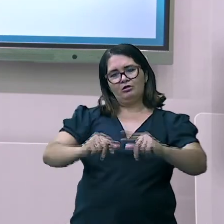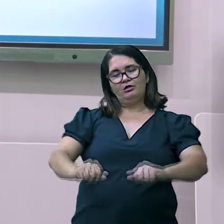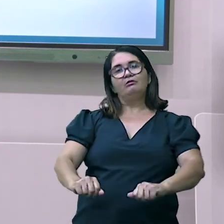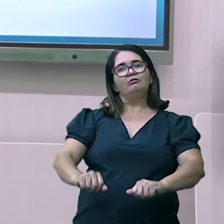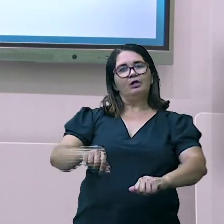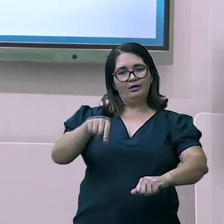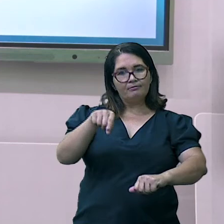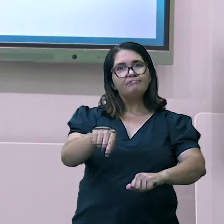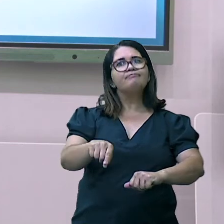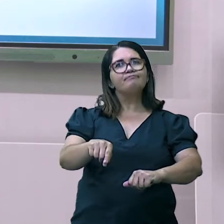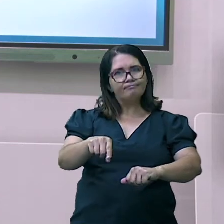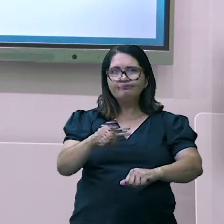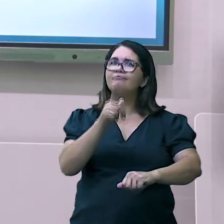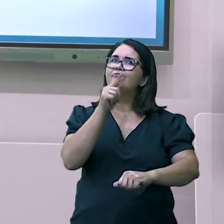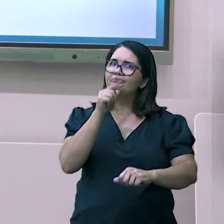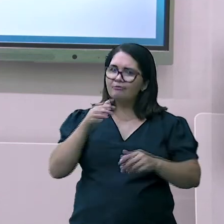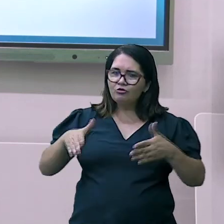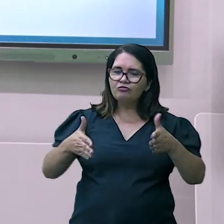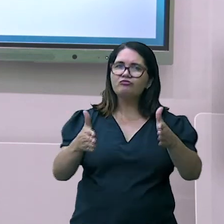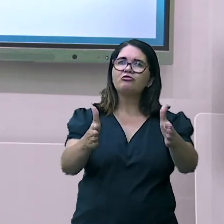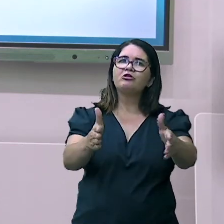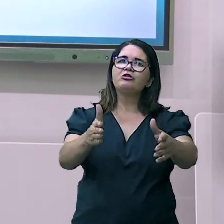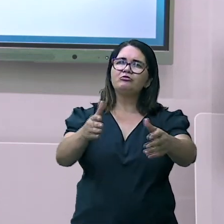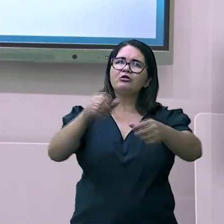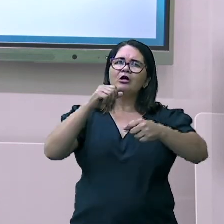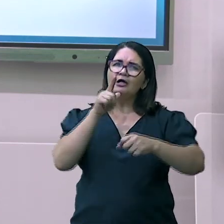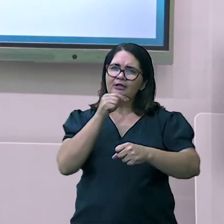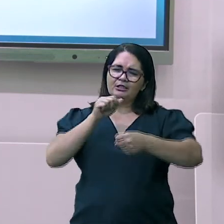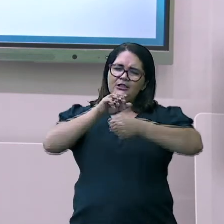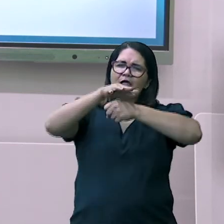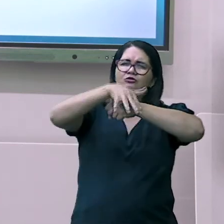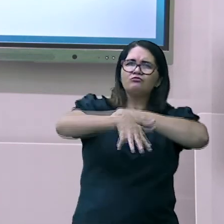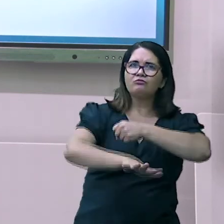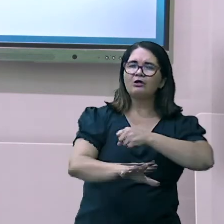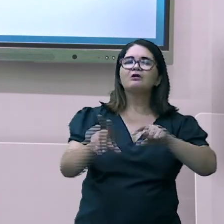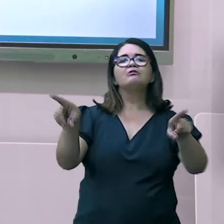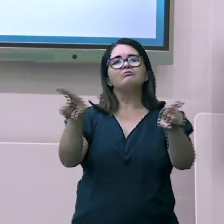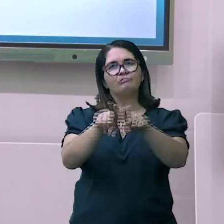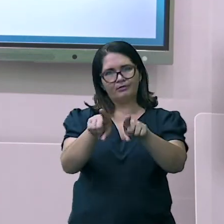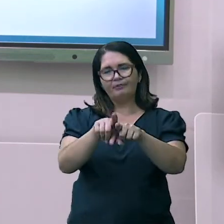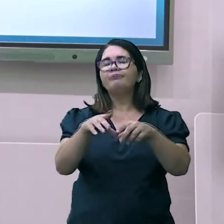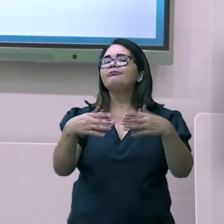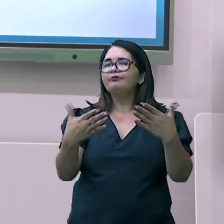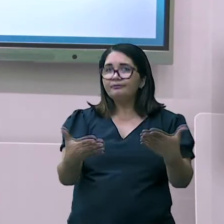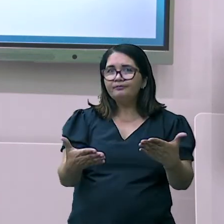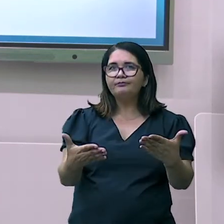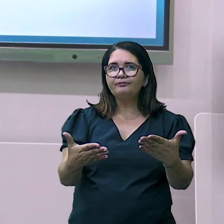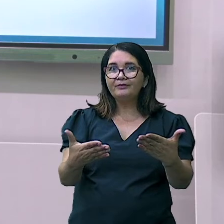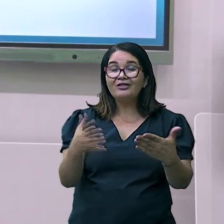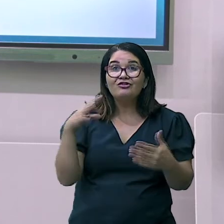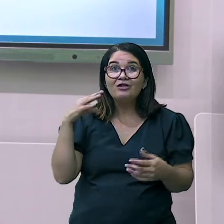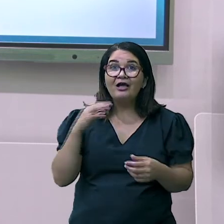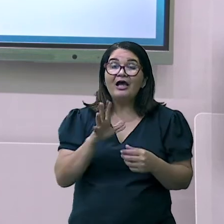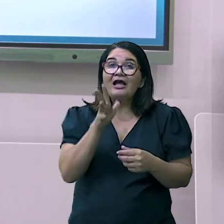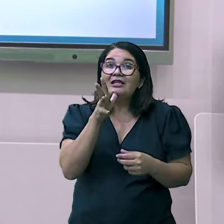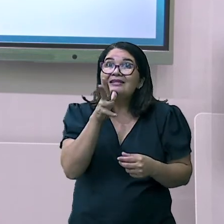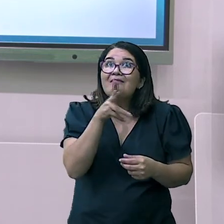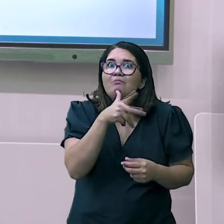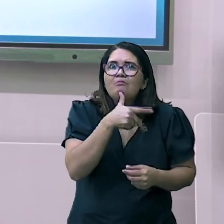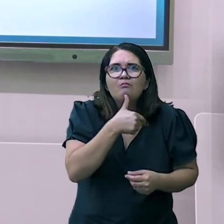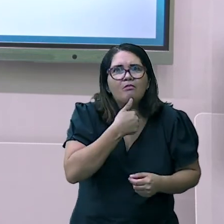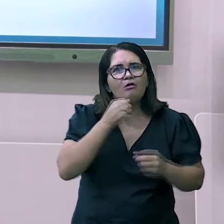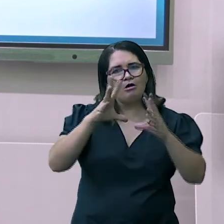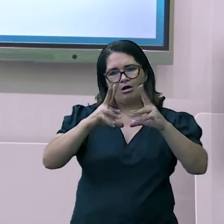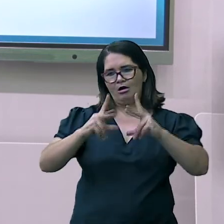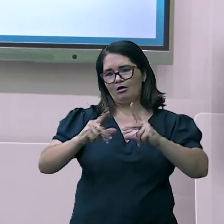resina, ou um vidro, ou alguma coisa assim? Bom, no meu meio de visão, no modo que